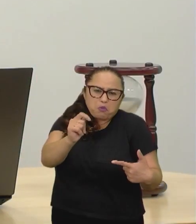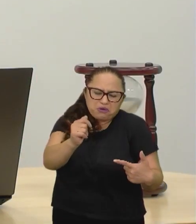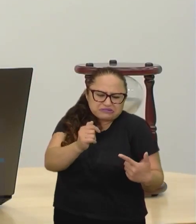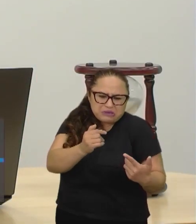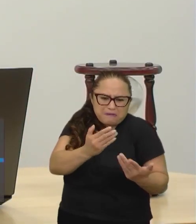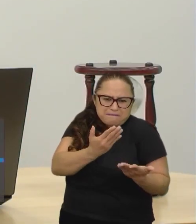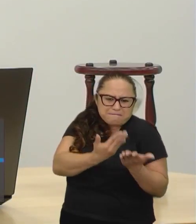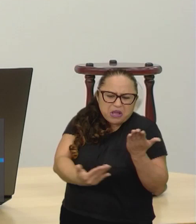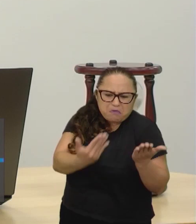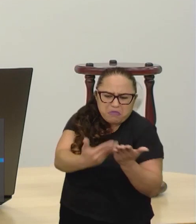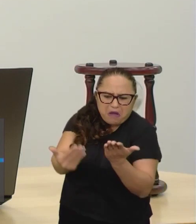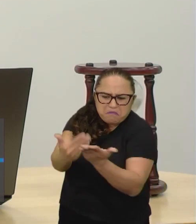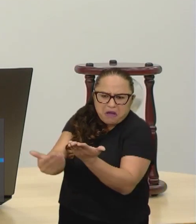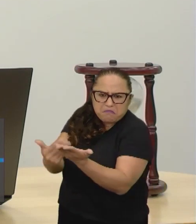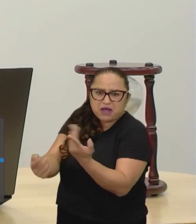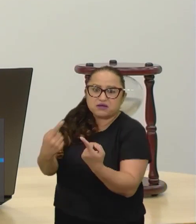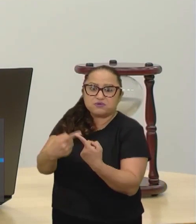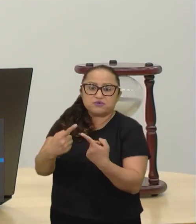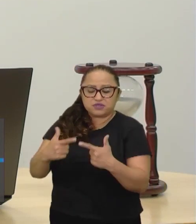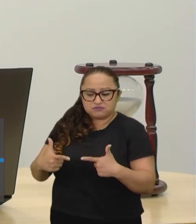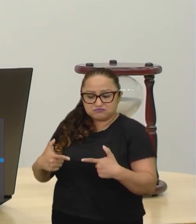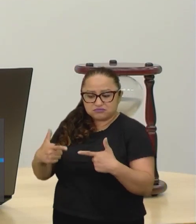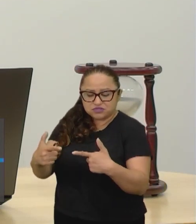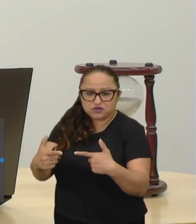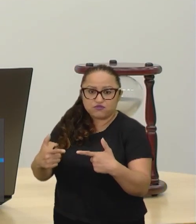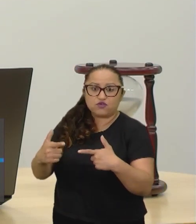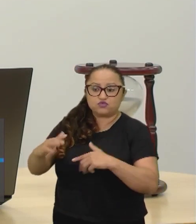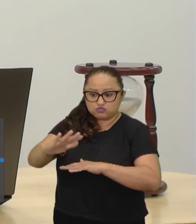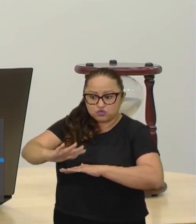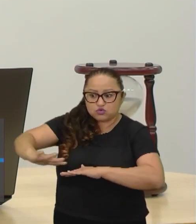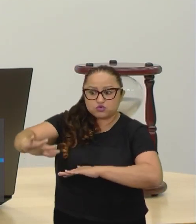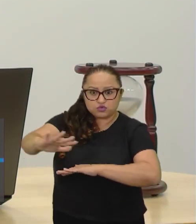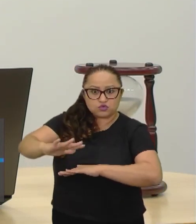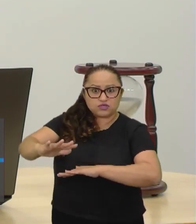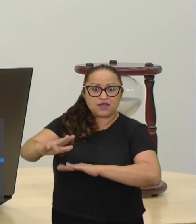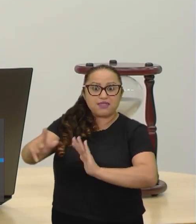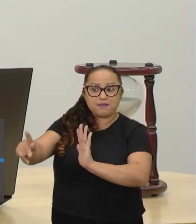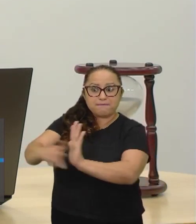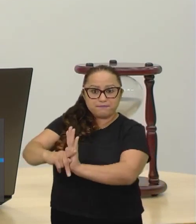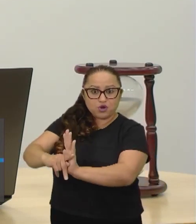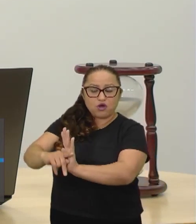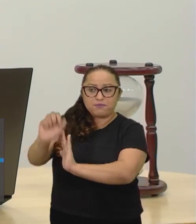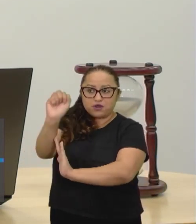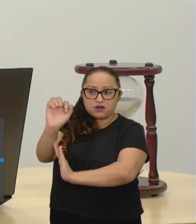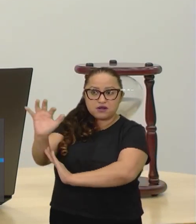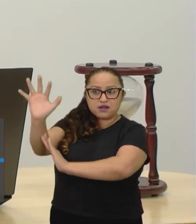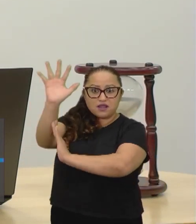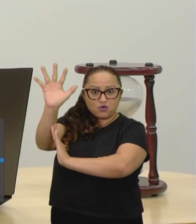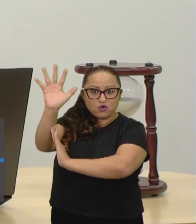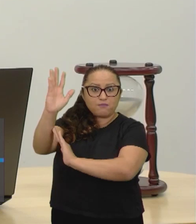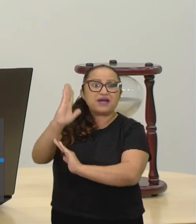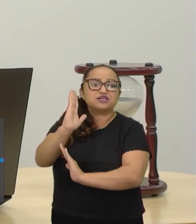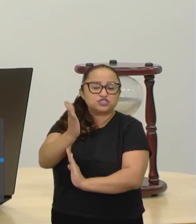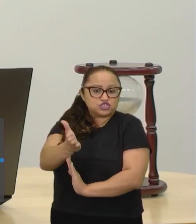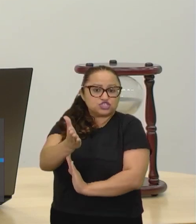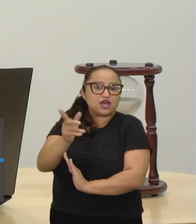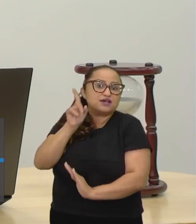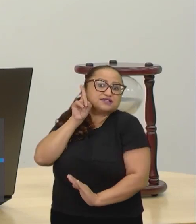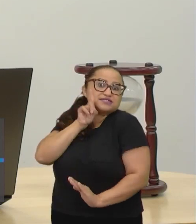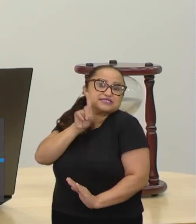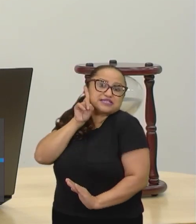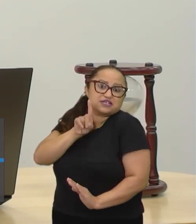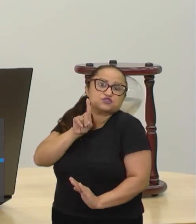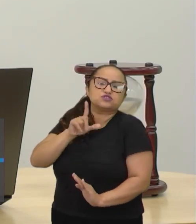das batalhas foram lutadas em solo europeu. Já os Estados Unidos eles já estão numa vantagem em relação a